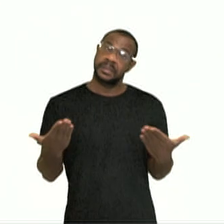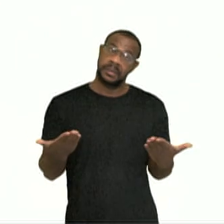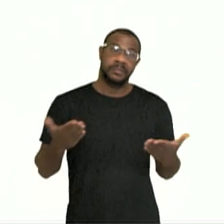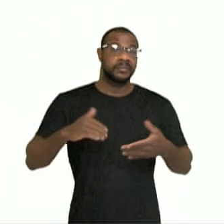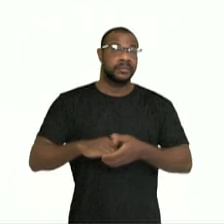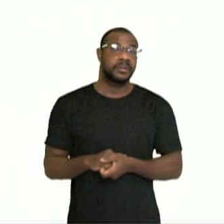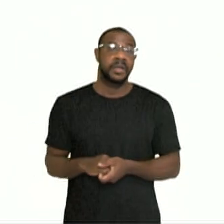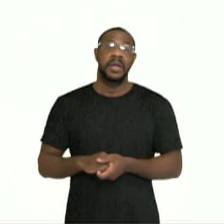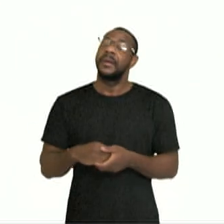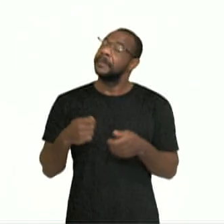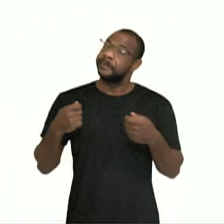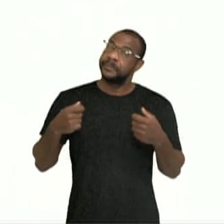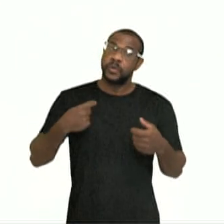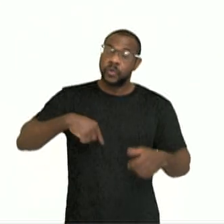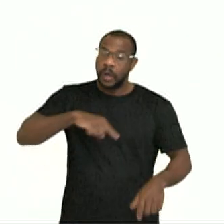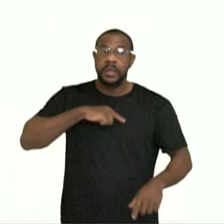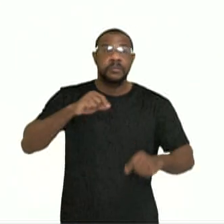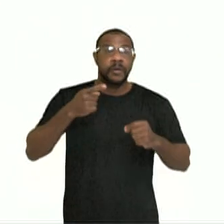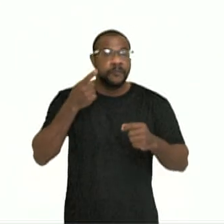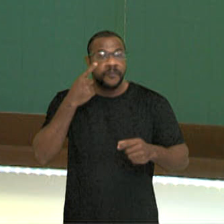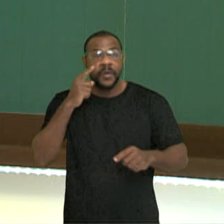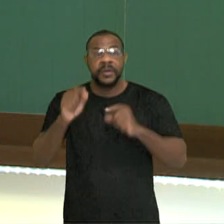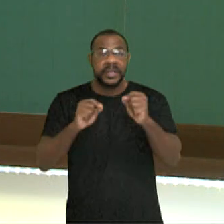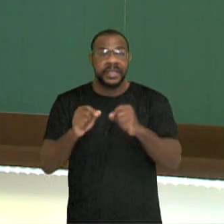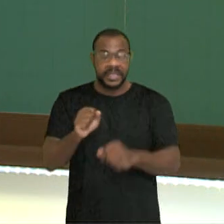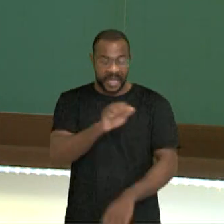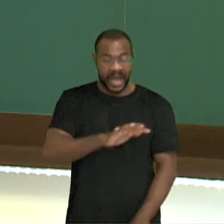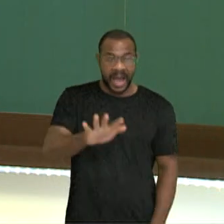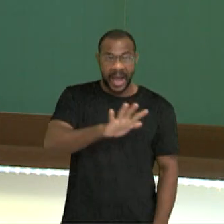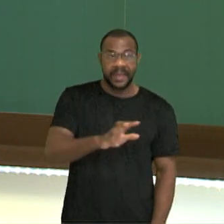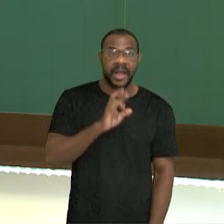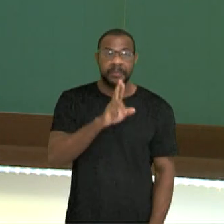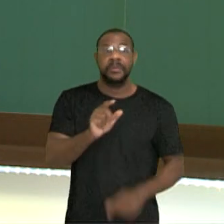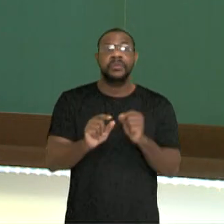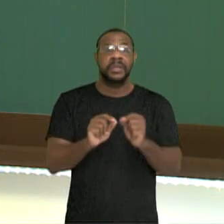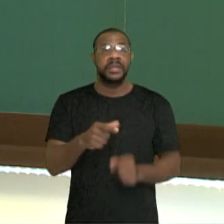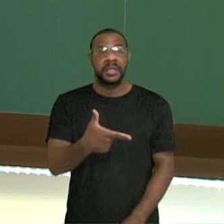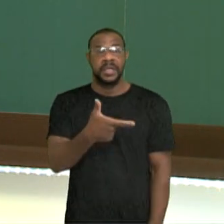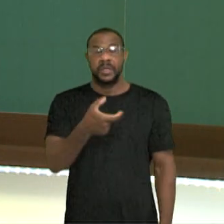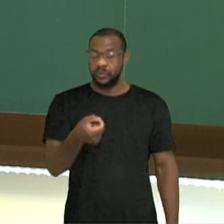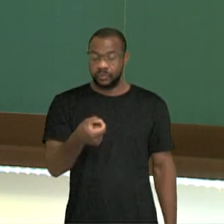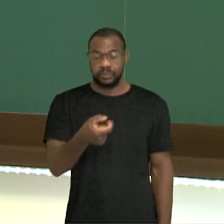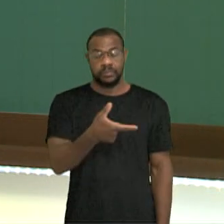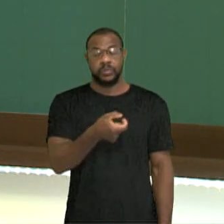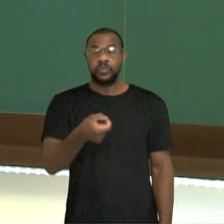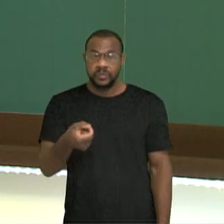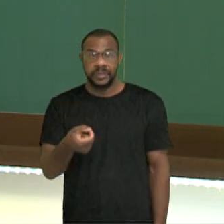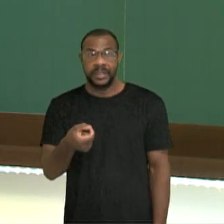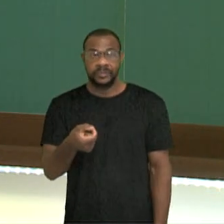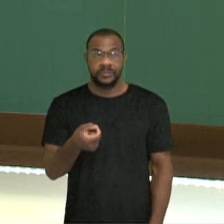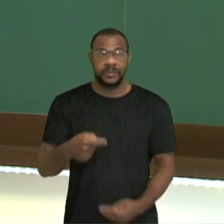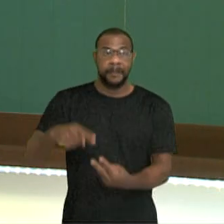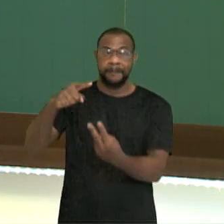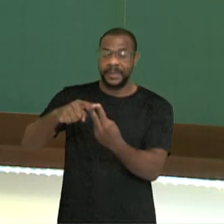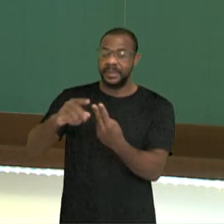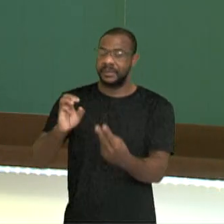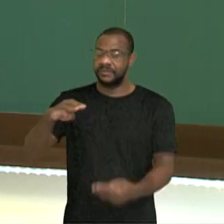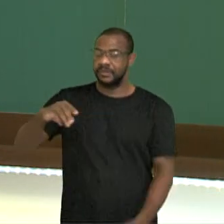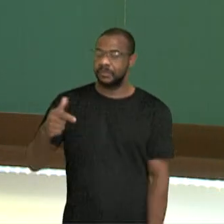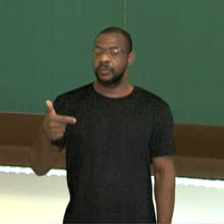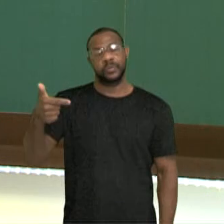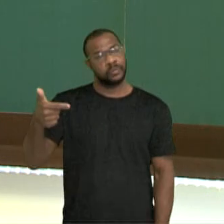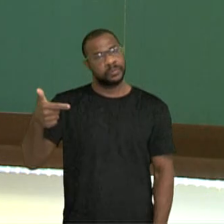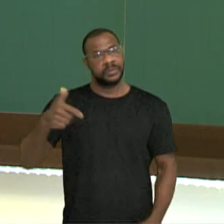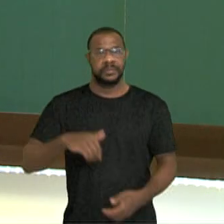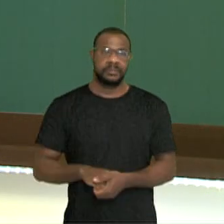portanto, nós vamos ter que a área desse hemisfério vai corresponder a 200π centímetros cúbicos. Posso deixar